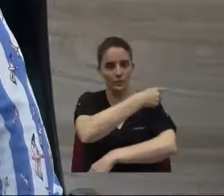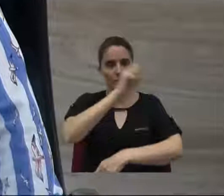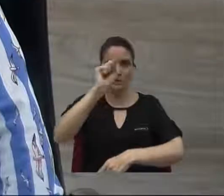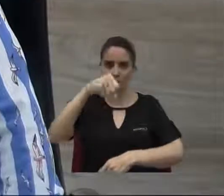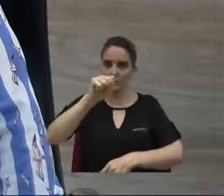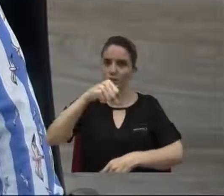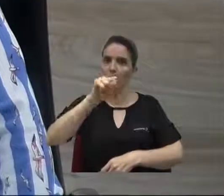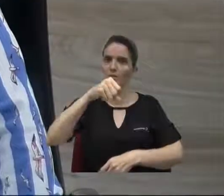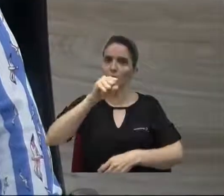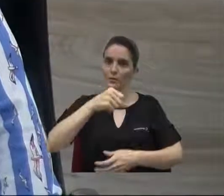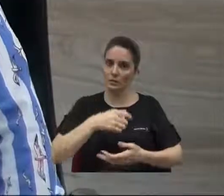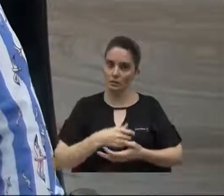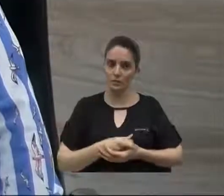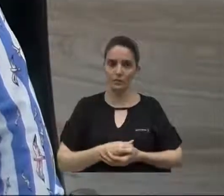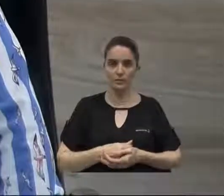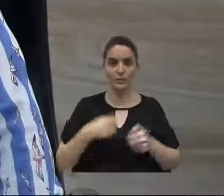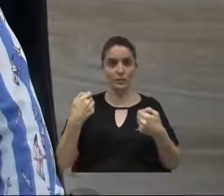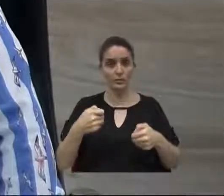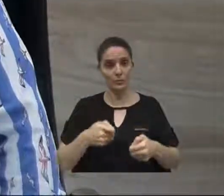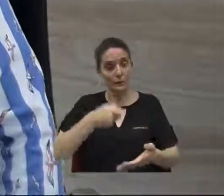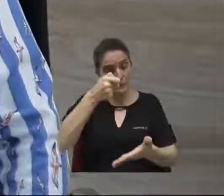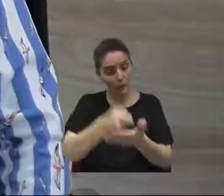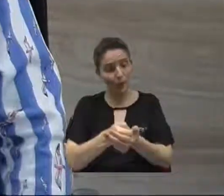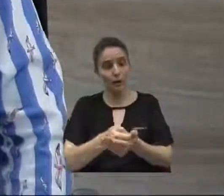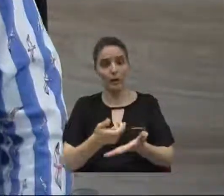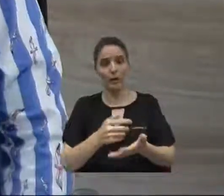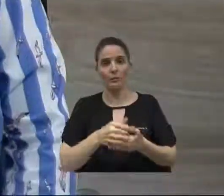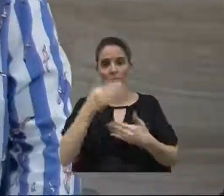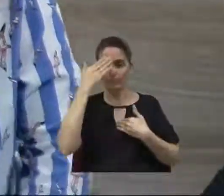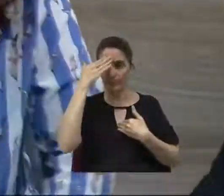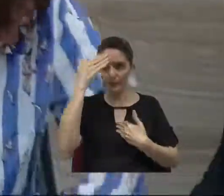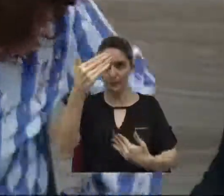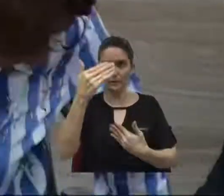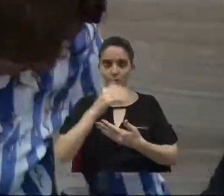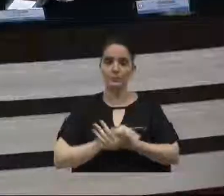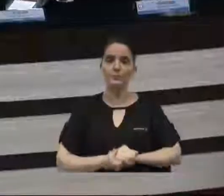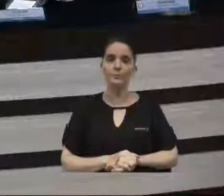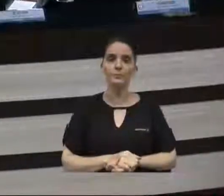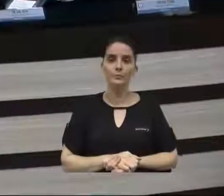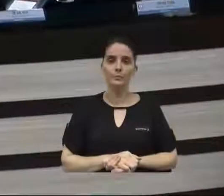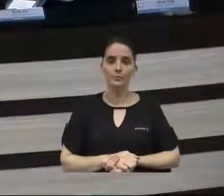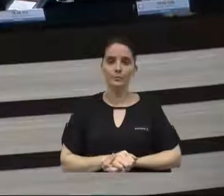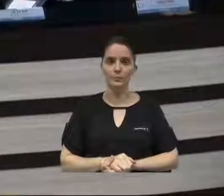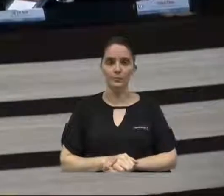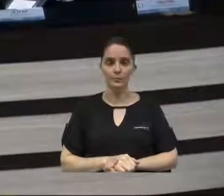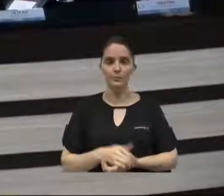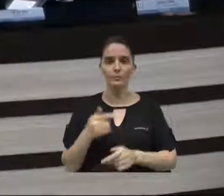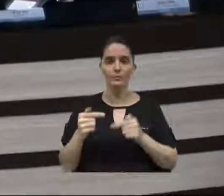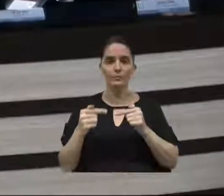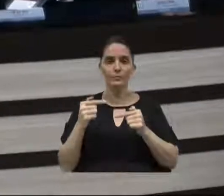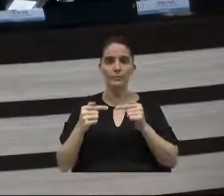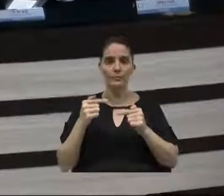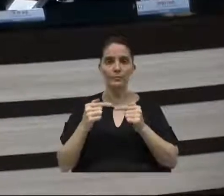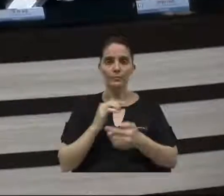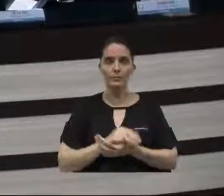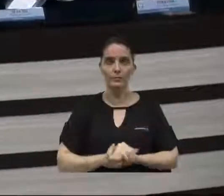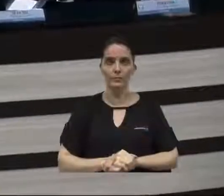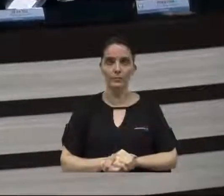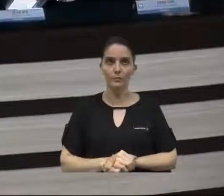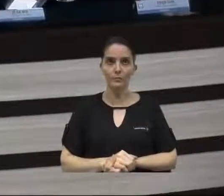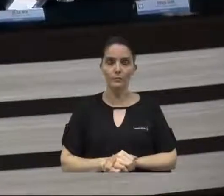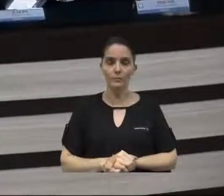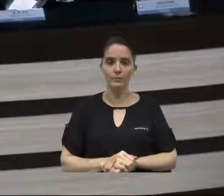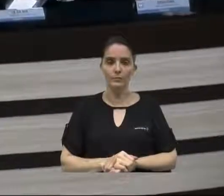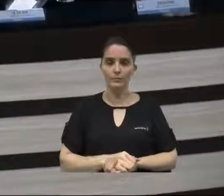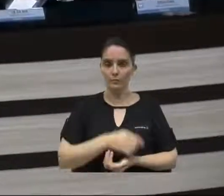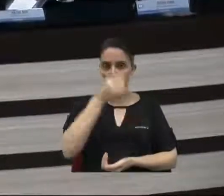gente tem que colocar como uma coisa obrigatória. Muito obrigada. Continua a discussão. Eu gostaria, rapidamente,